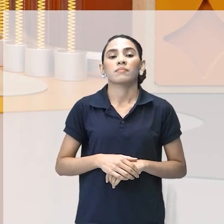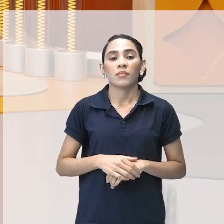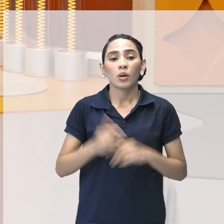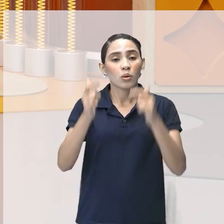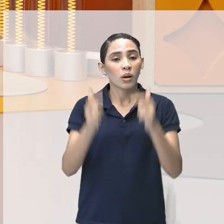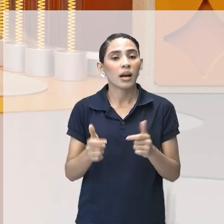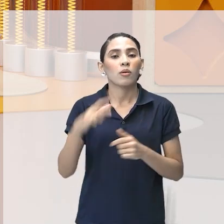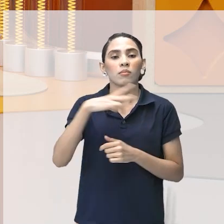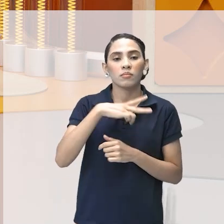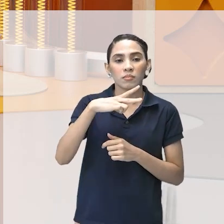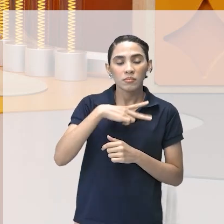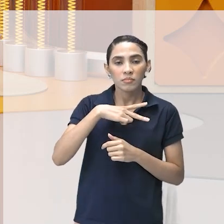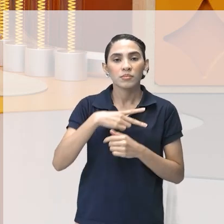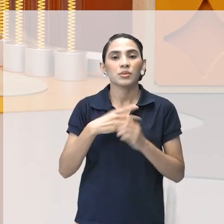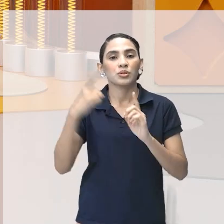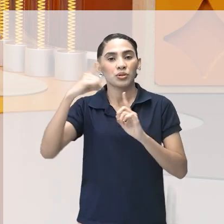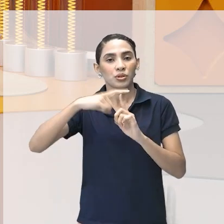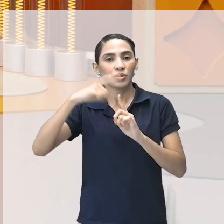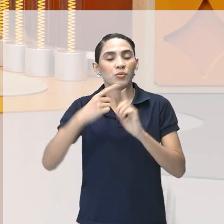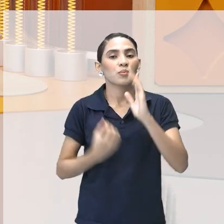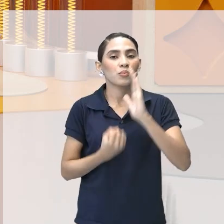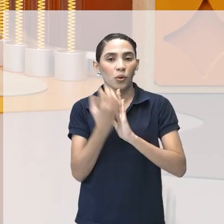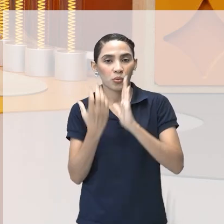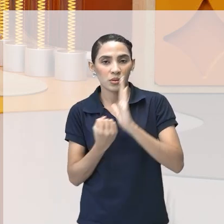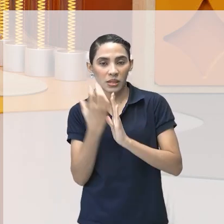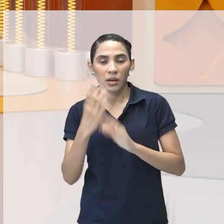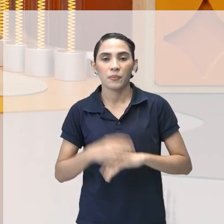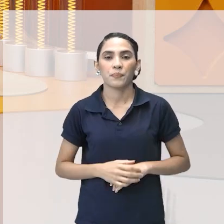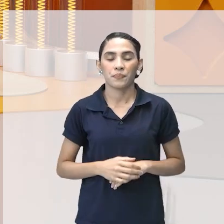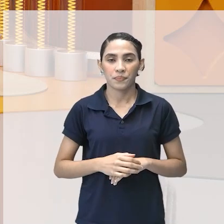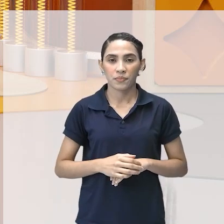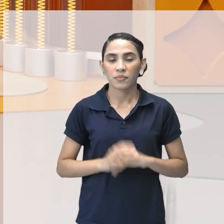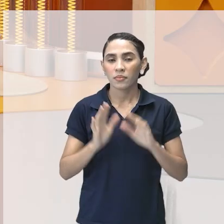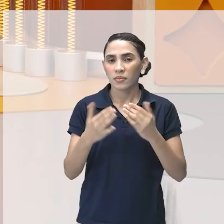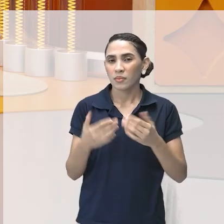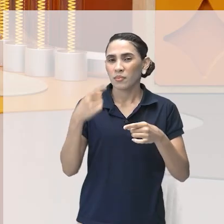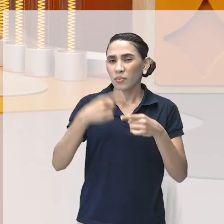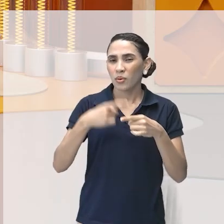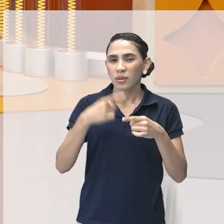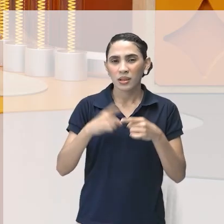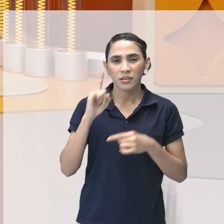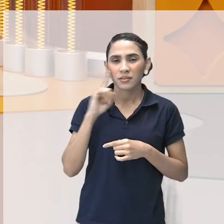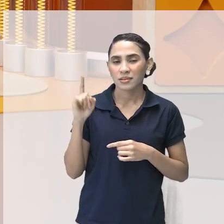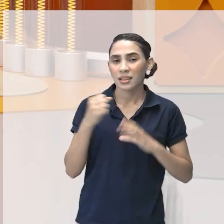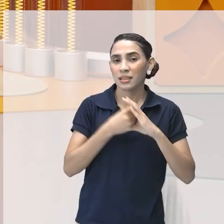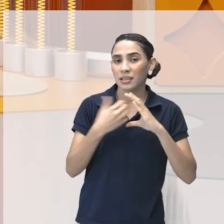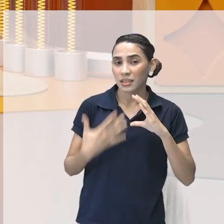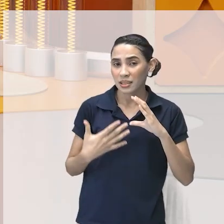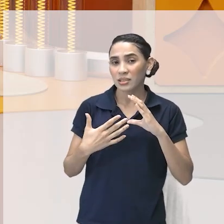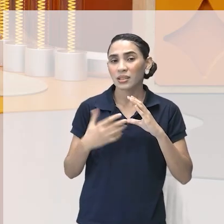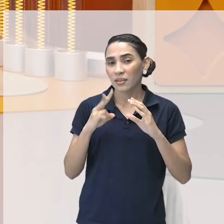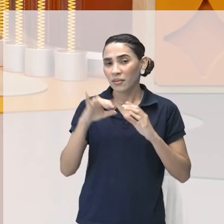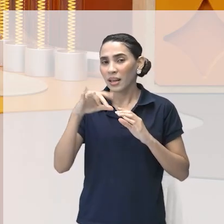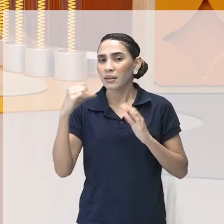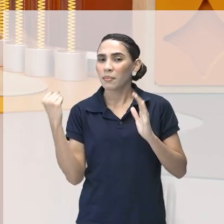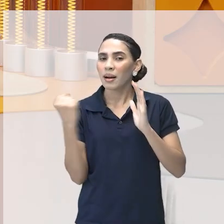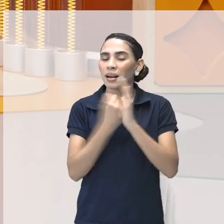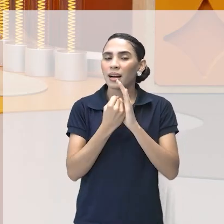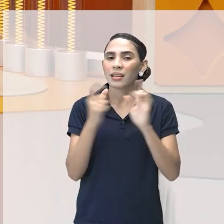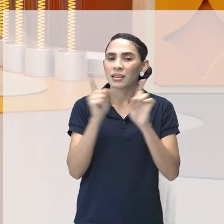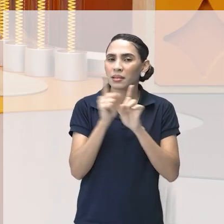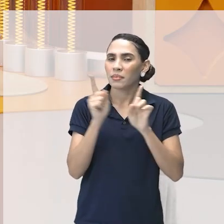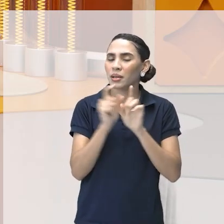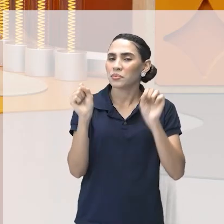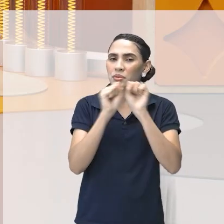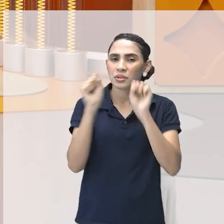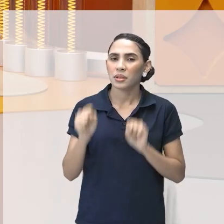propriedade privada dos meios de produção, tá? Por que essa característica aí acaba marcando bastante o